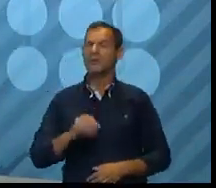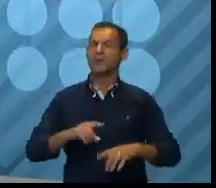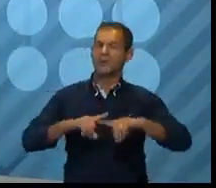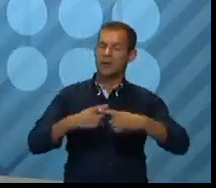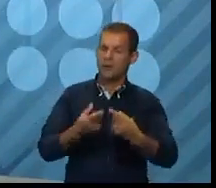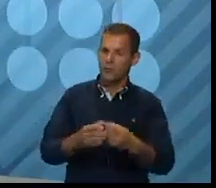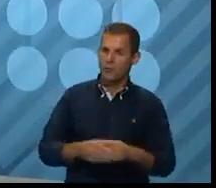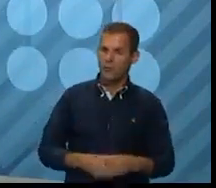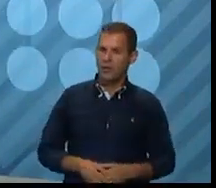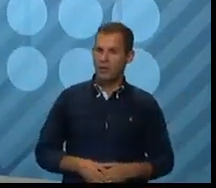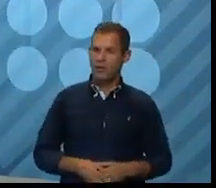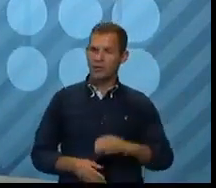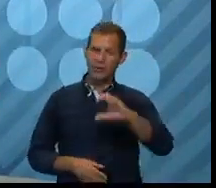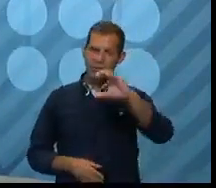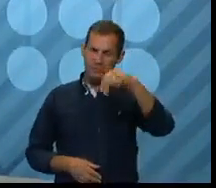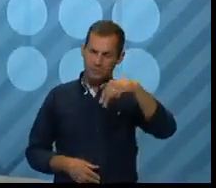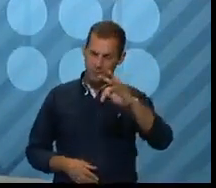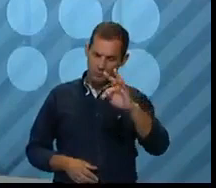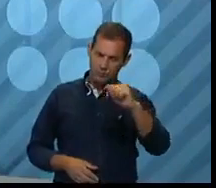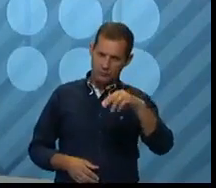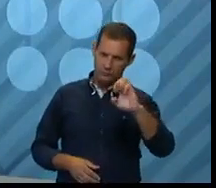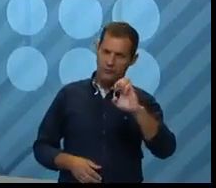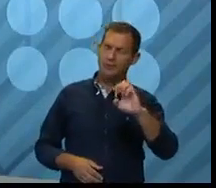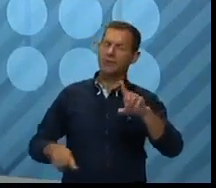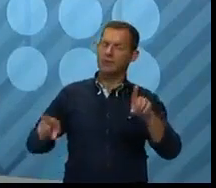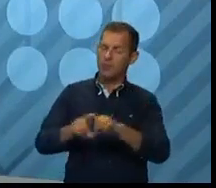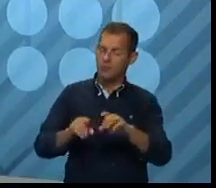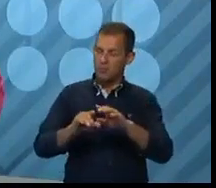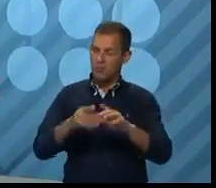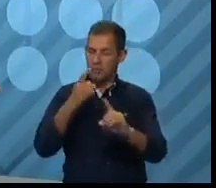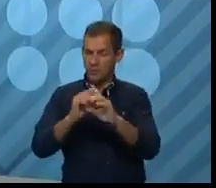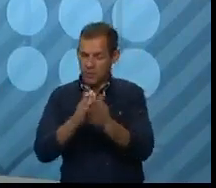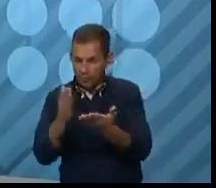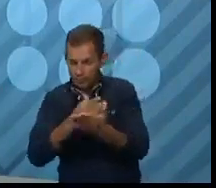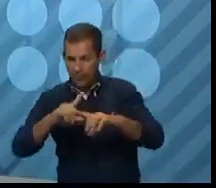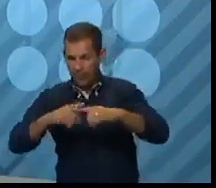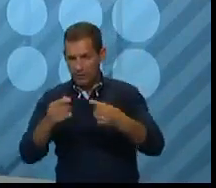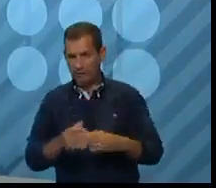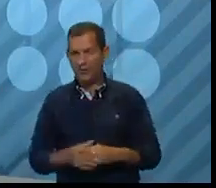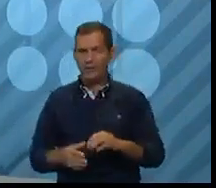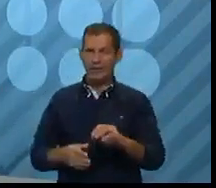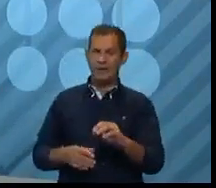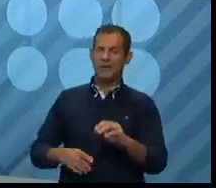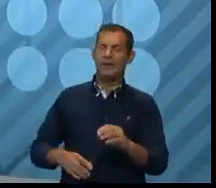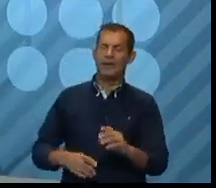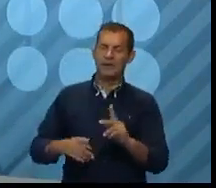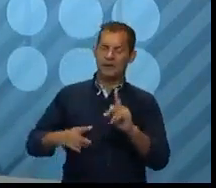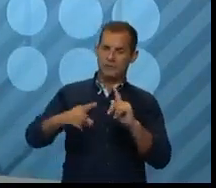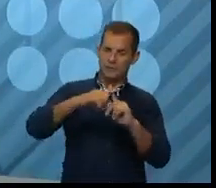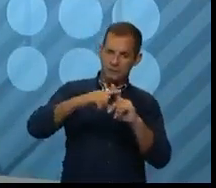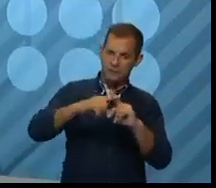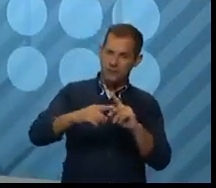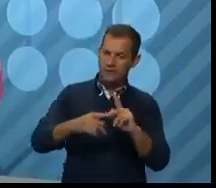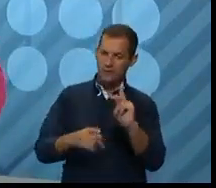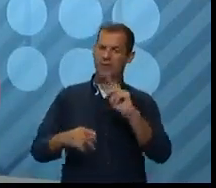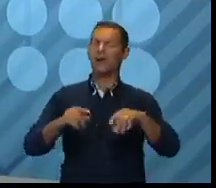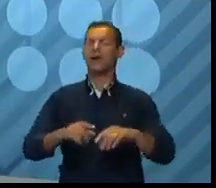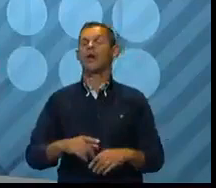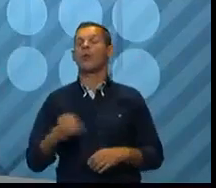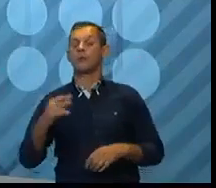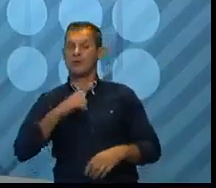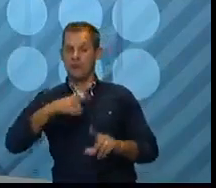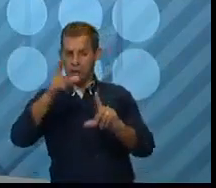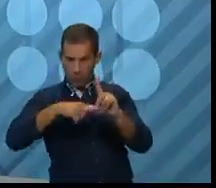mais constante. Você pode também encontrar na literatura mais K, outras letras. O importante é que tenha uma letra